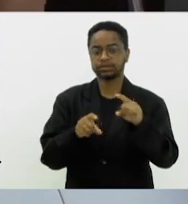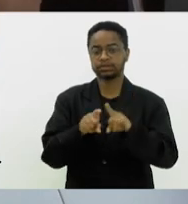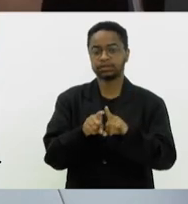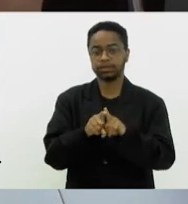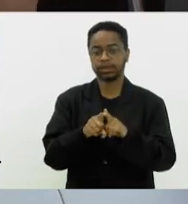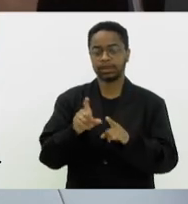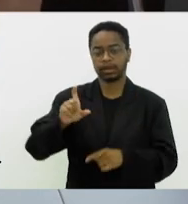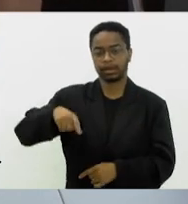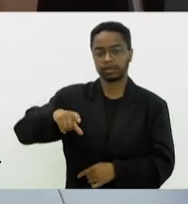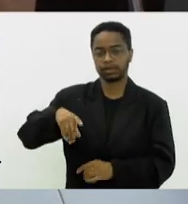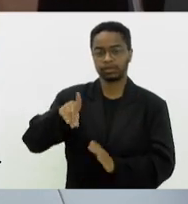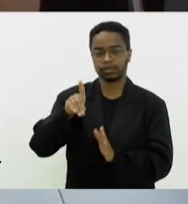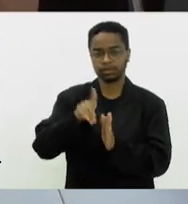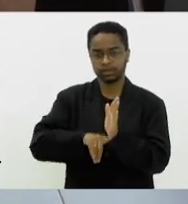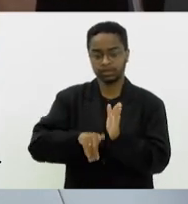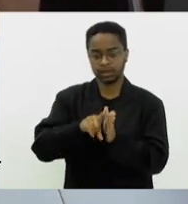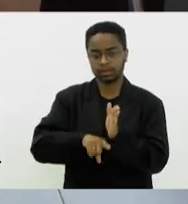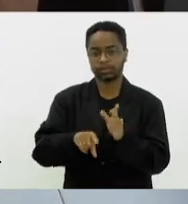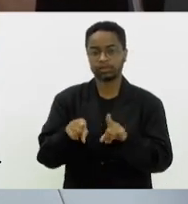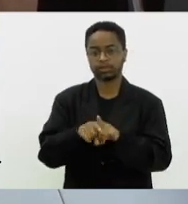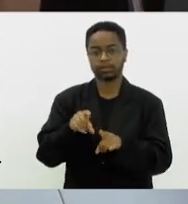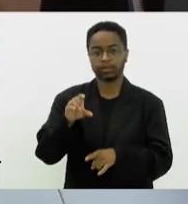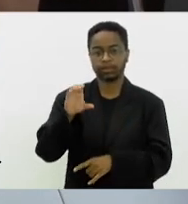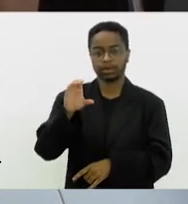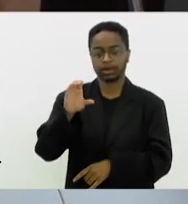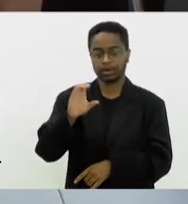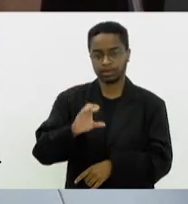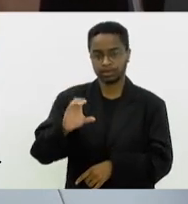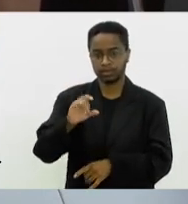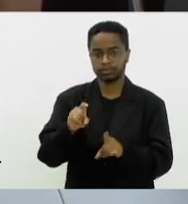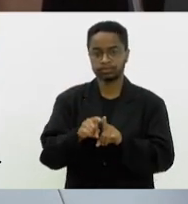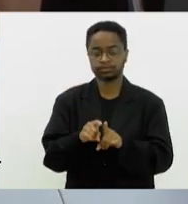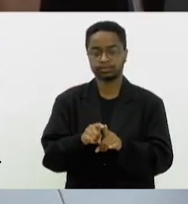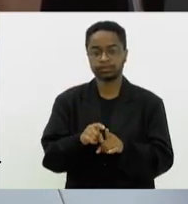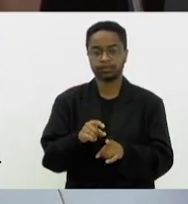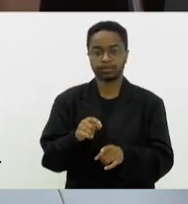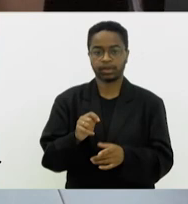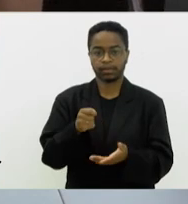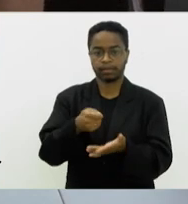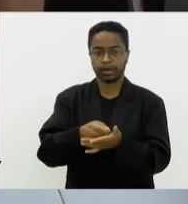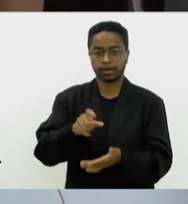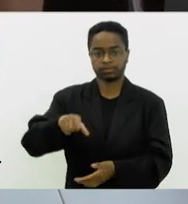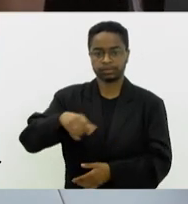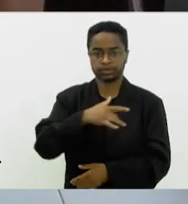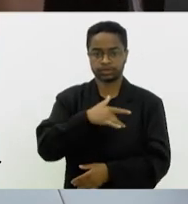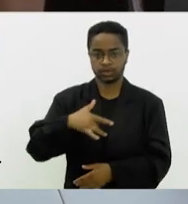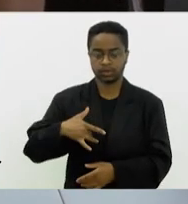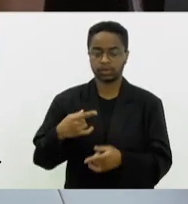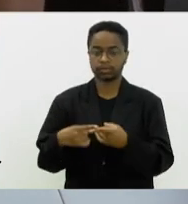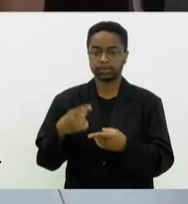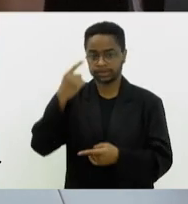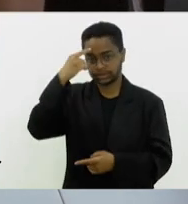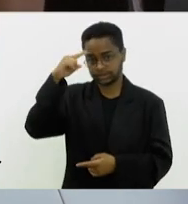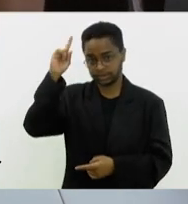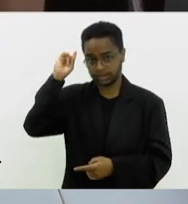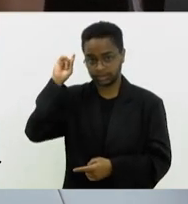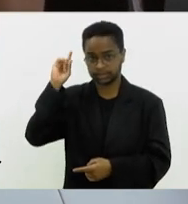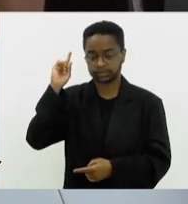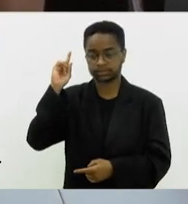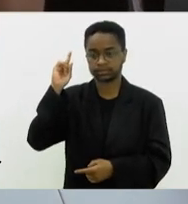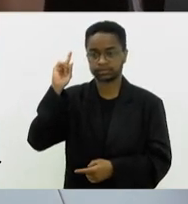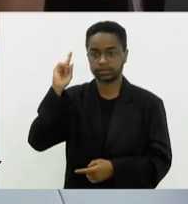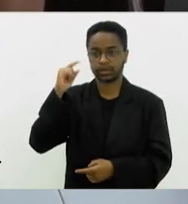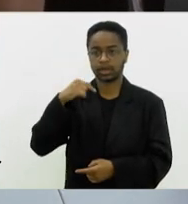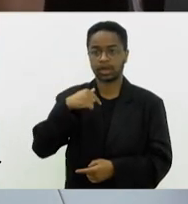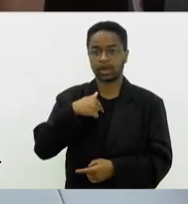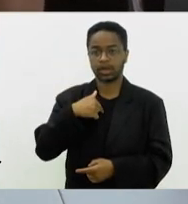cartão de débito, cartão de crédito, até com plano de saúde. Eu, semana passada,